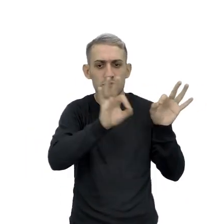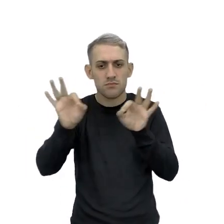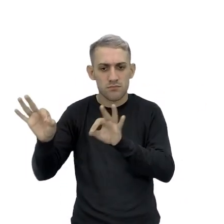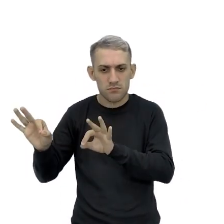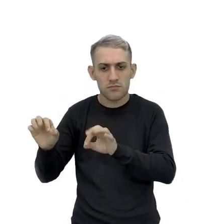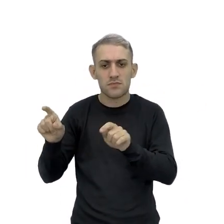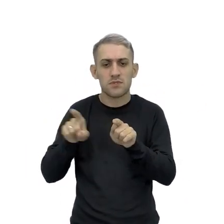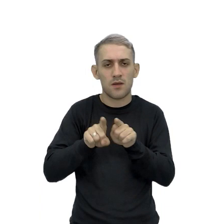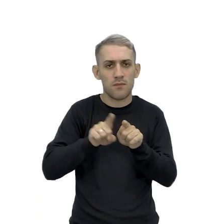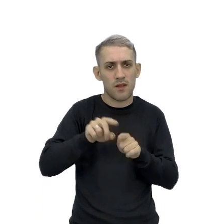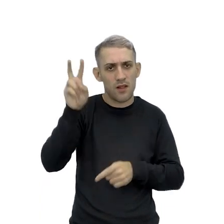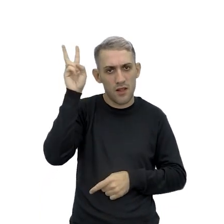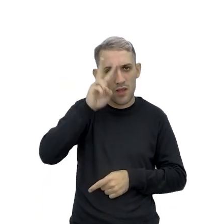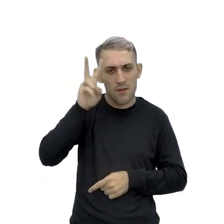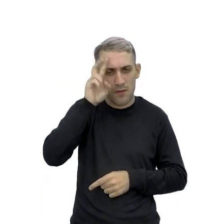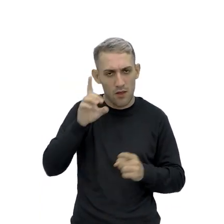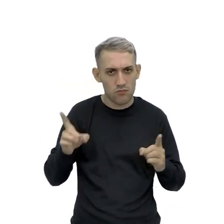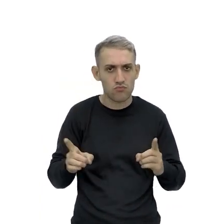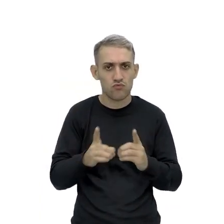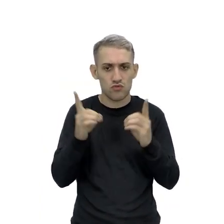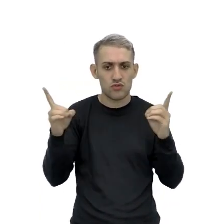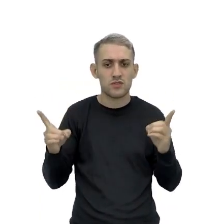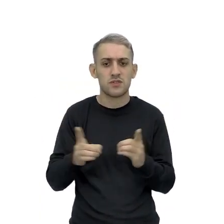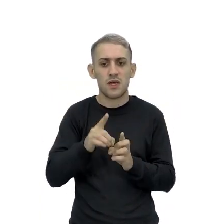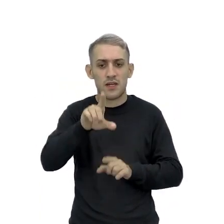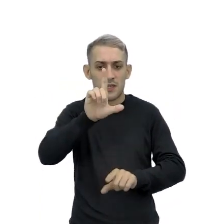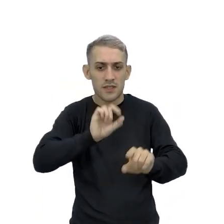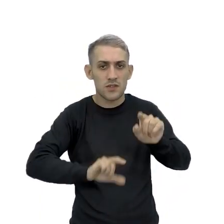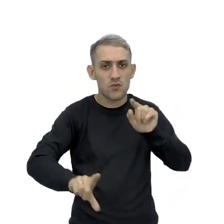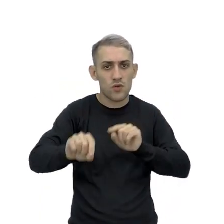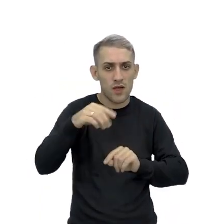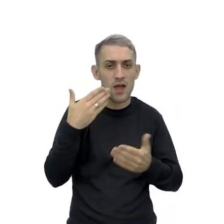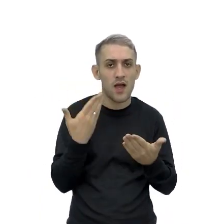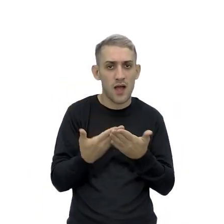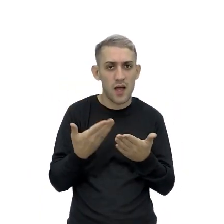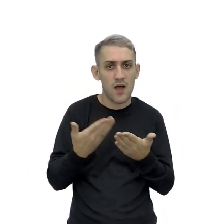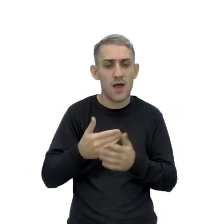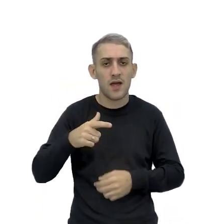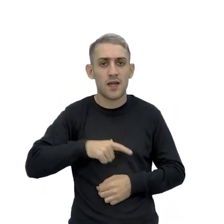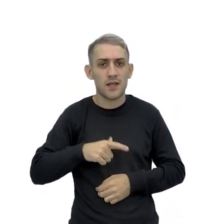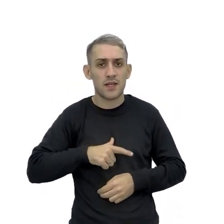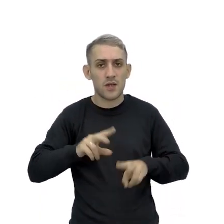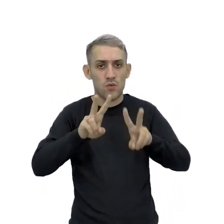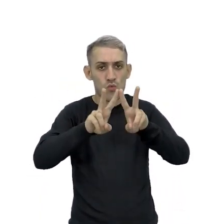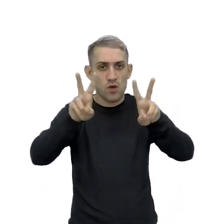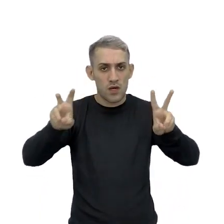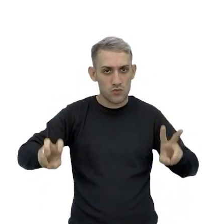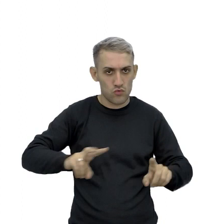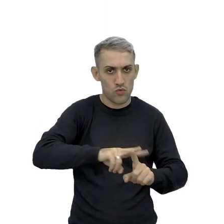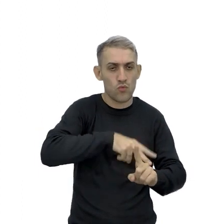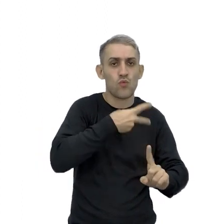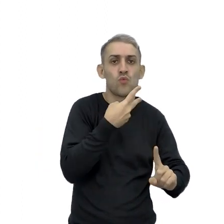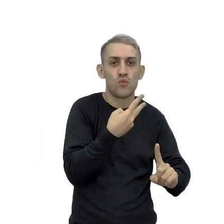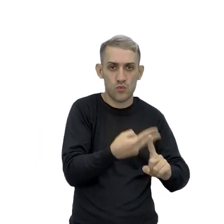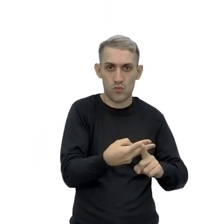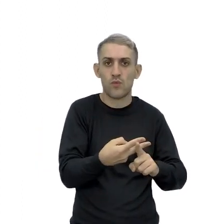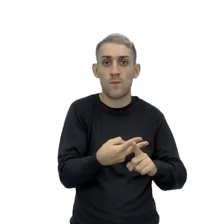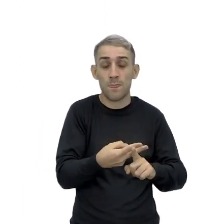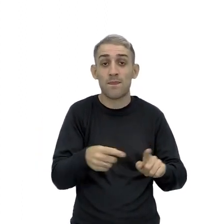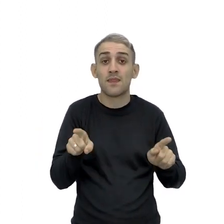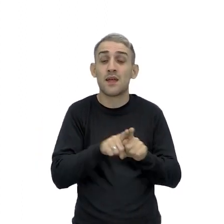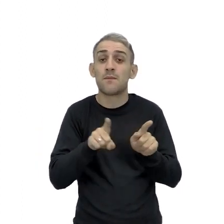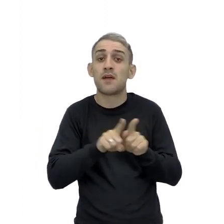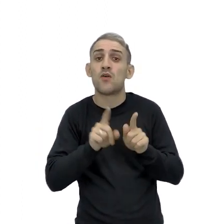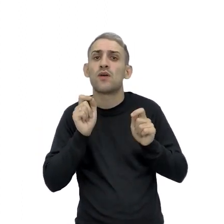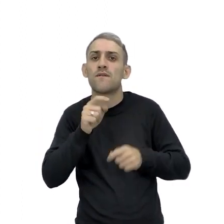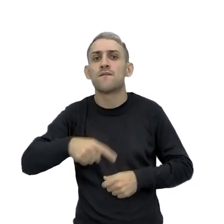a sequência didática 6, selecione as aulas que tratam do campo multiplicativo e, para